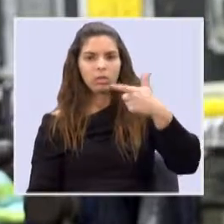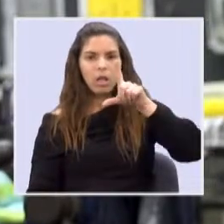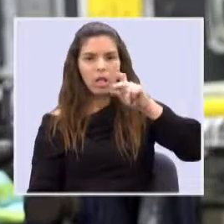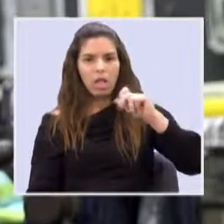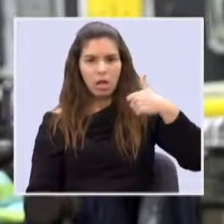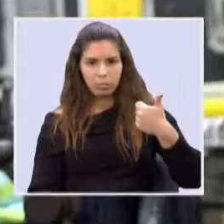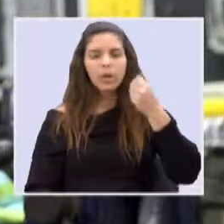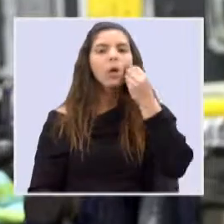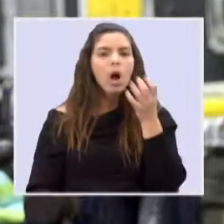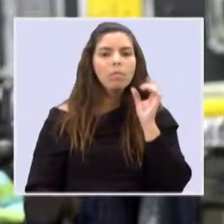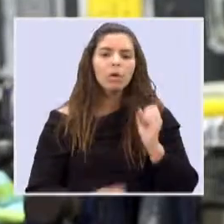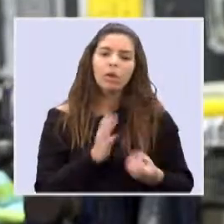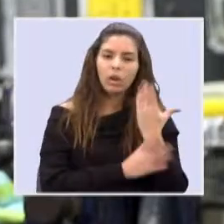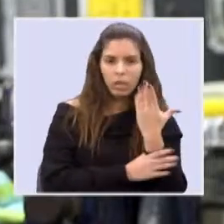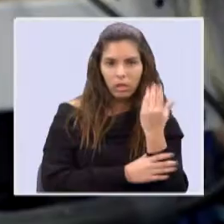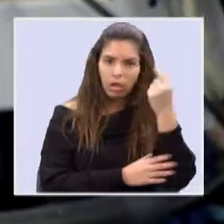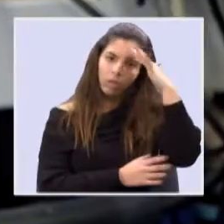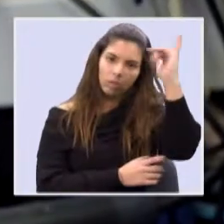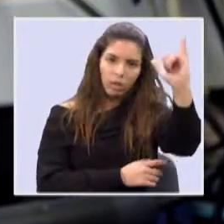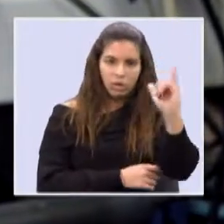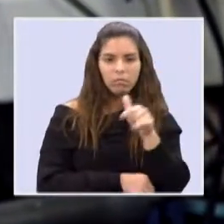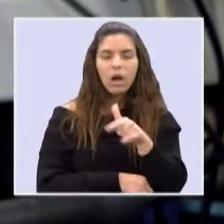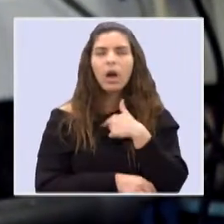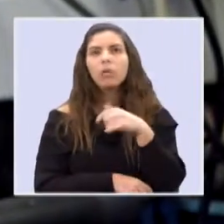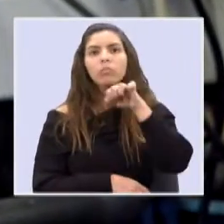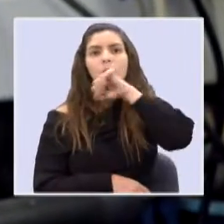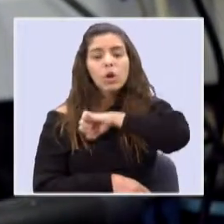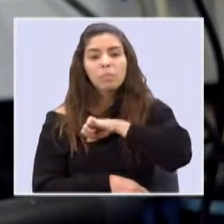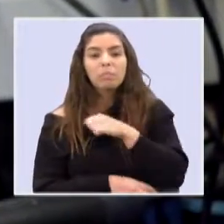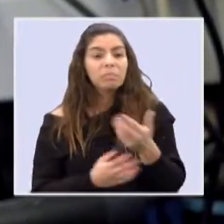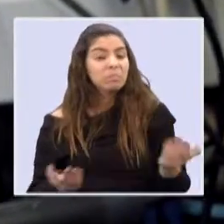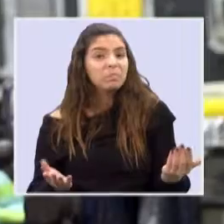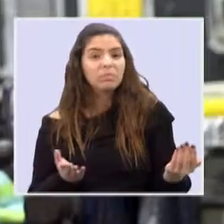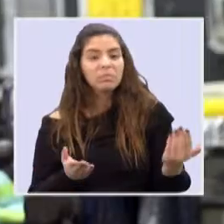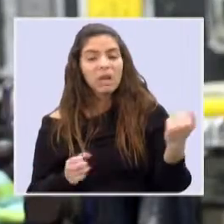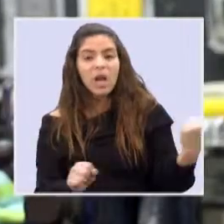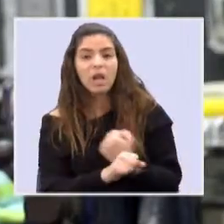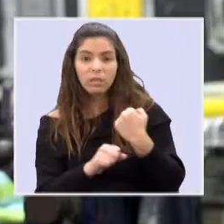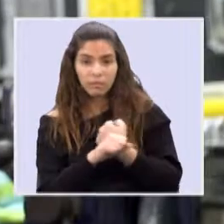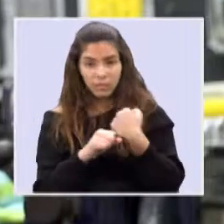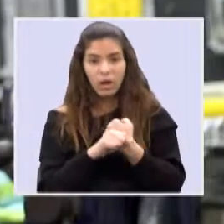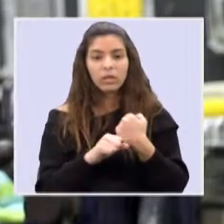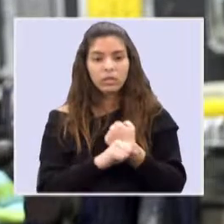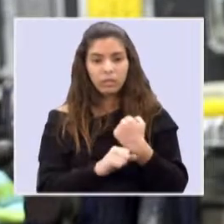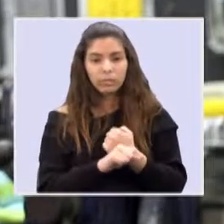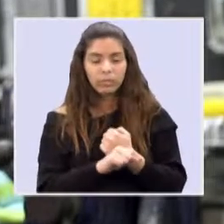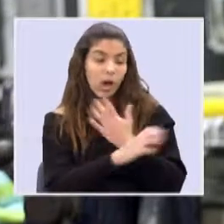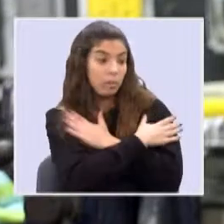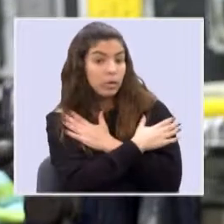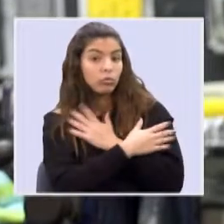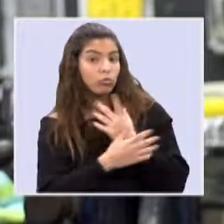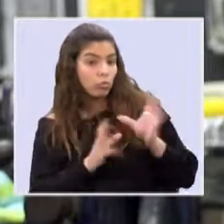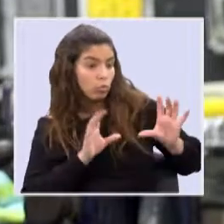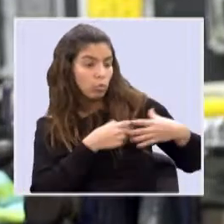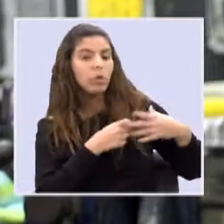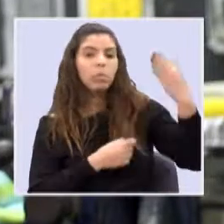AltLab surge na continuação de uma atividade que eu e uns